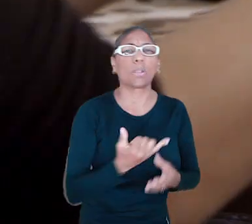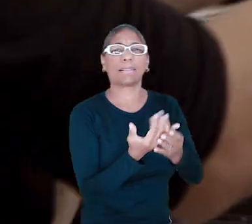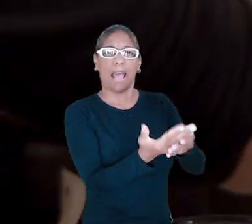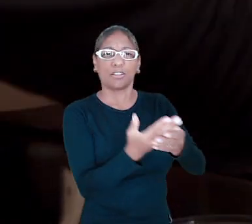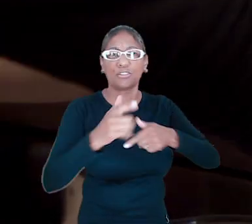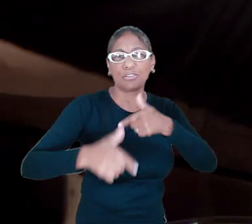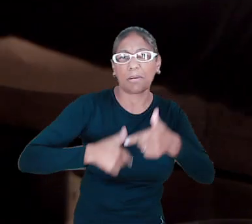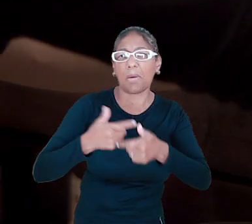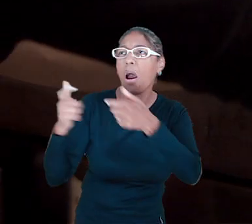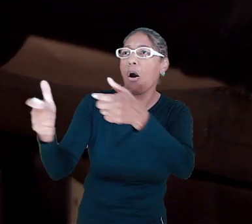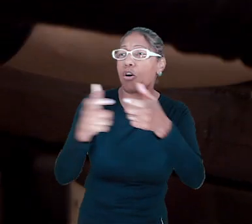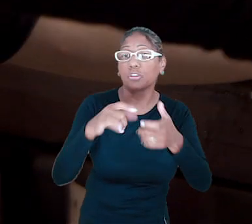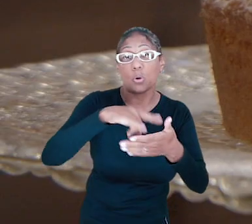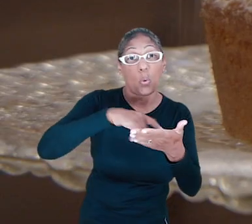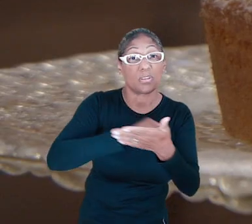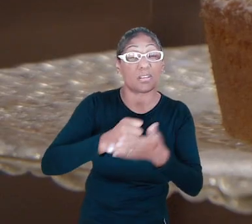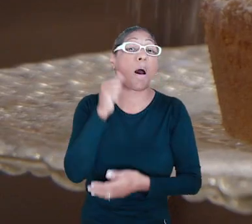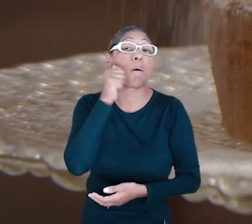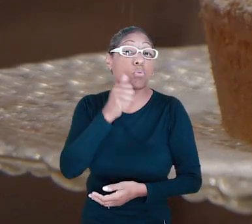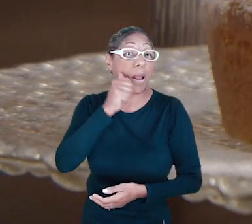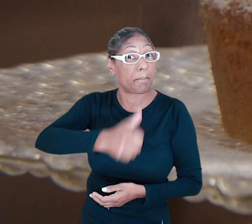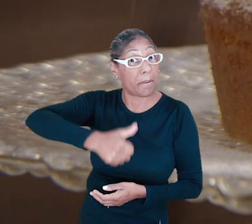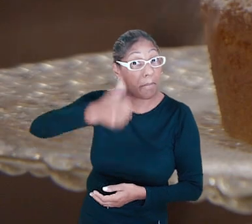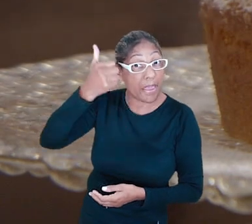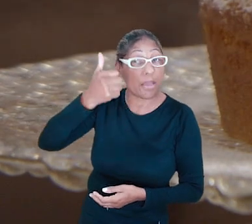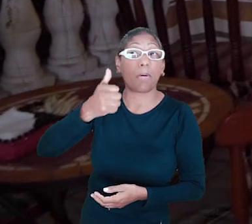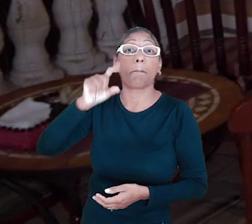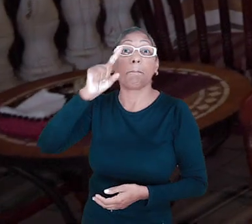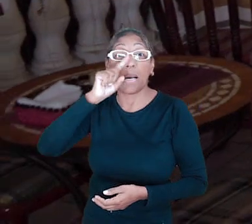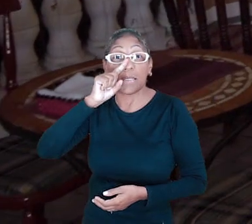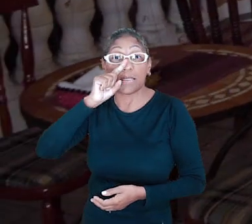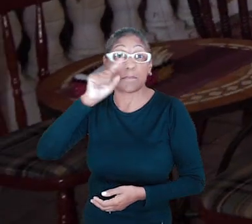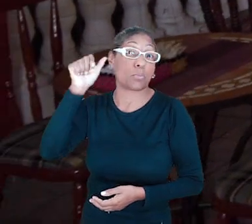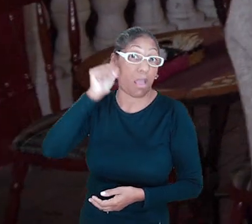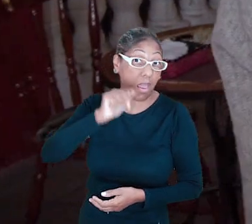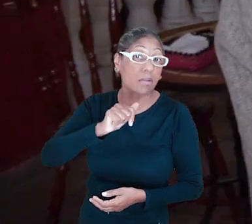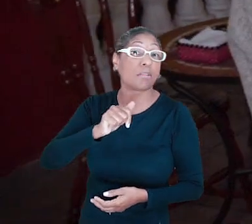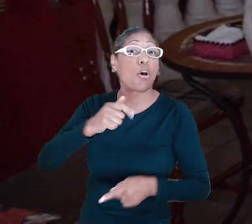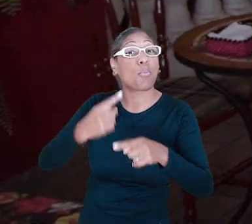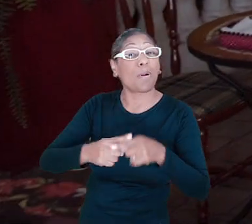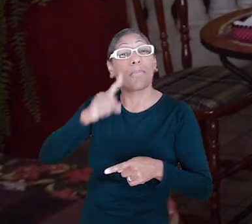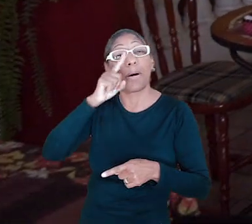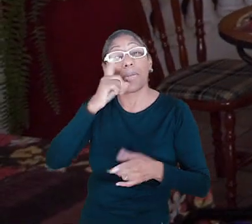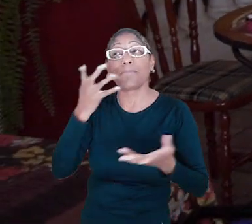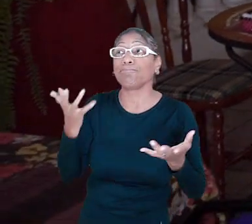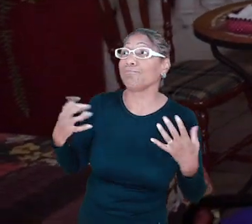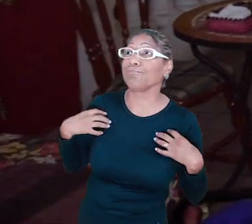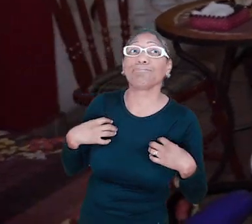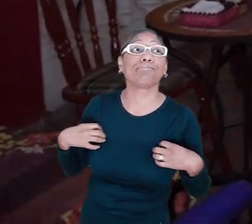trabalho. A gente prioriza contratar mulheres mães, né, que acabam